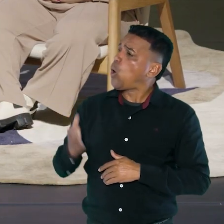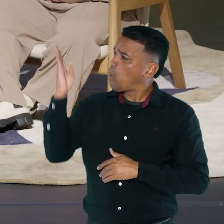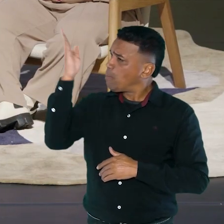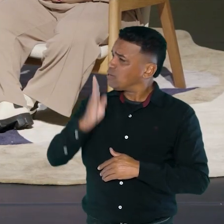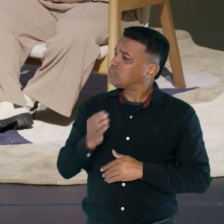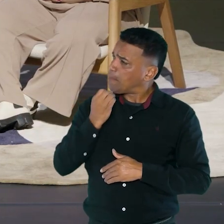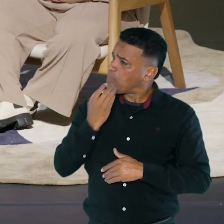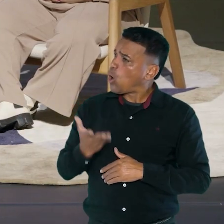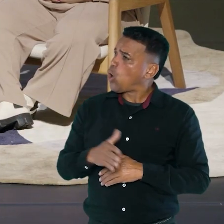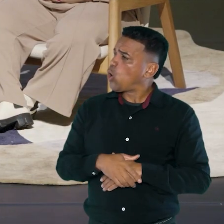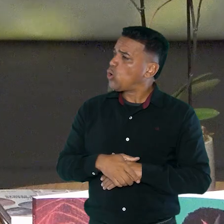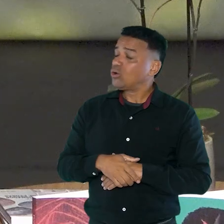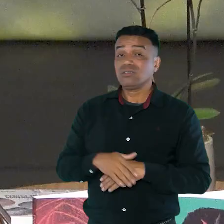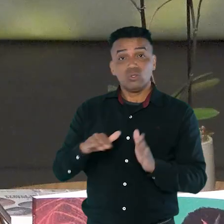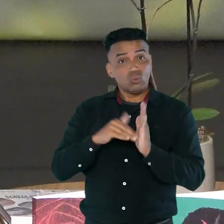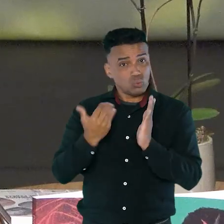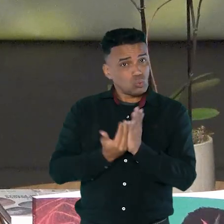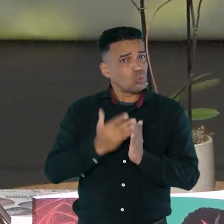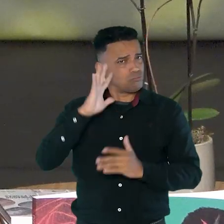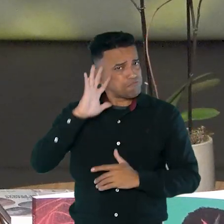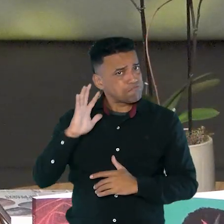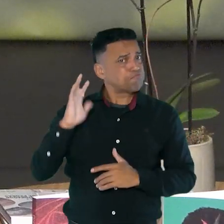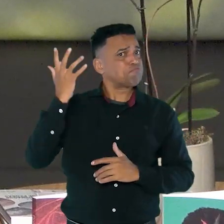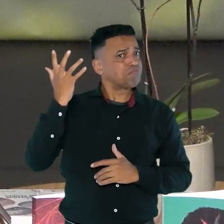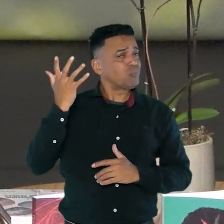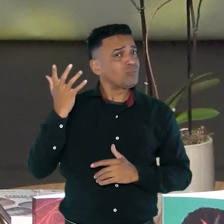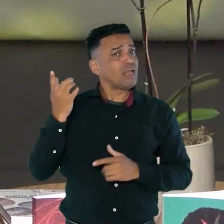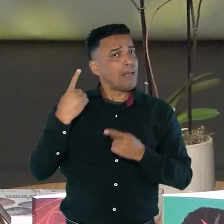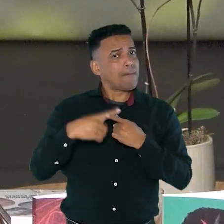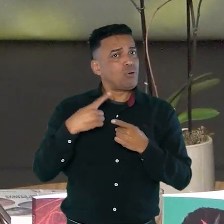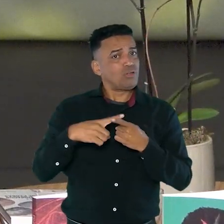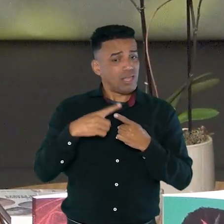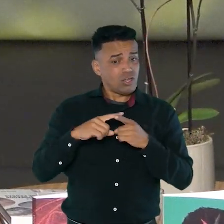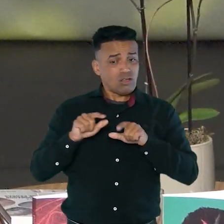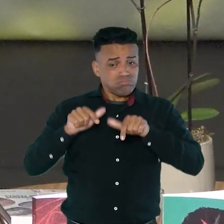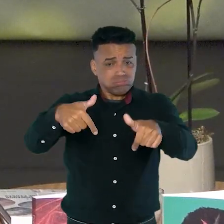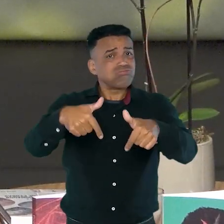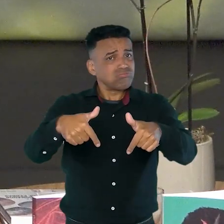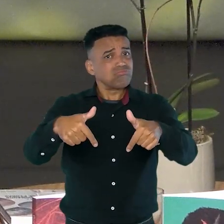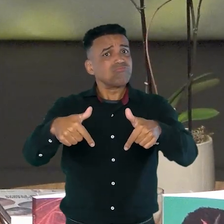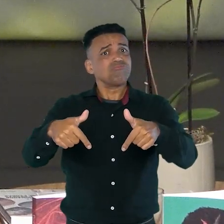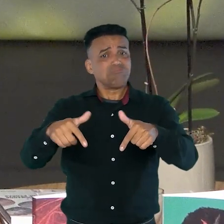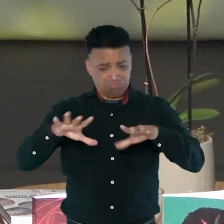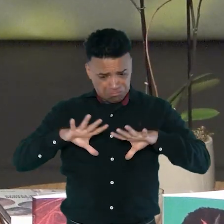bom. Tudo que está acontecendo é porque nós estamos reagindo.